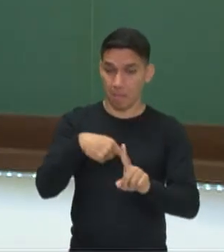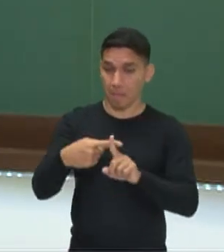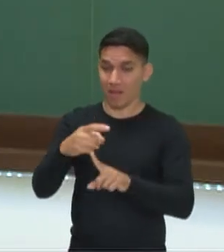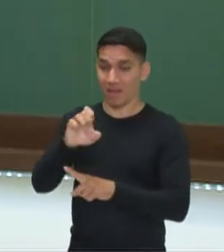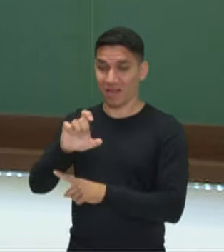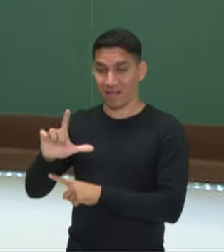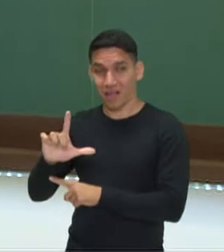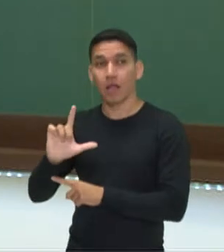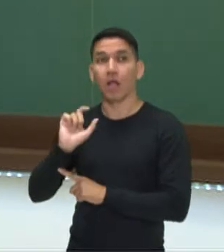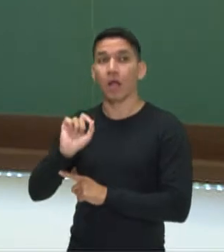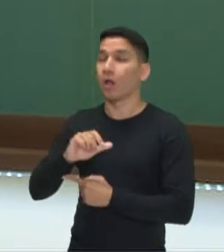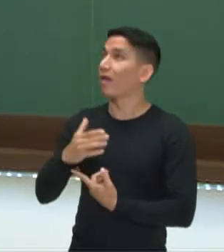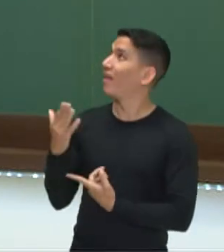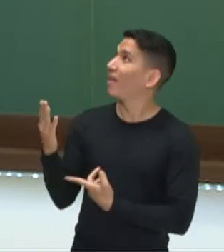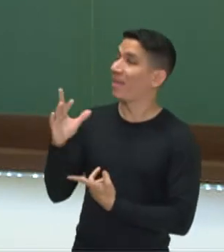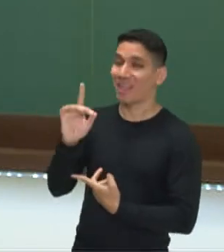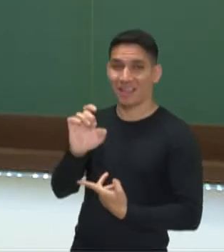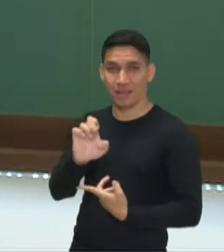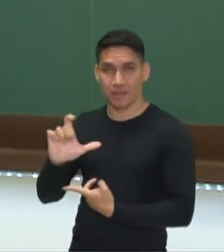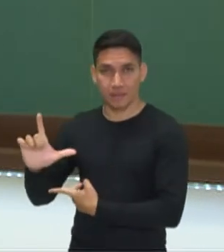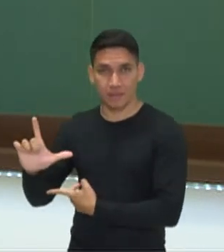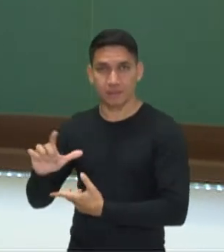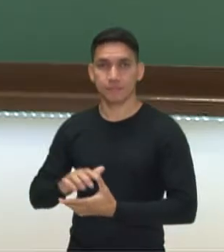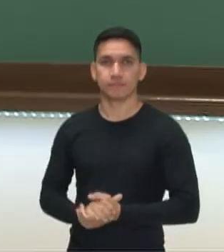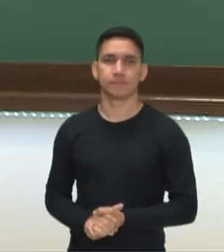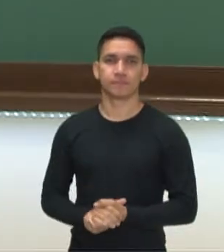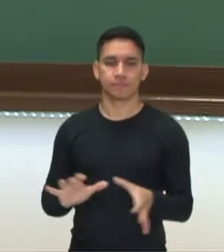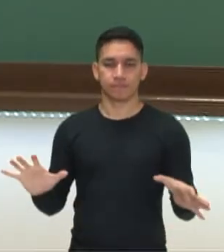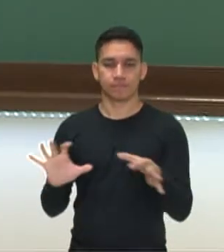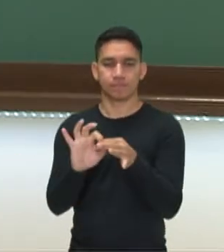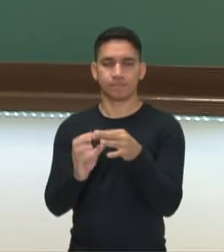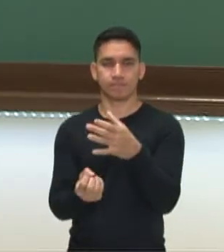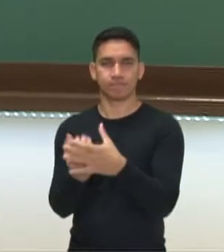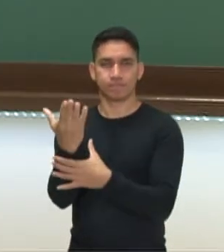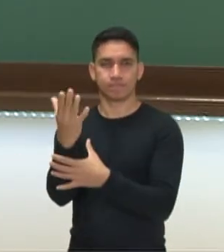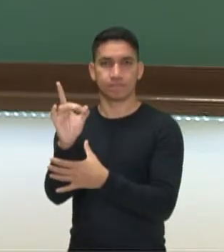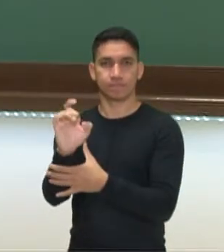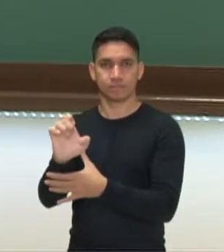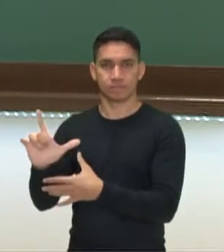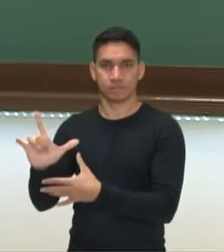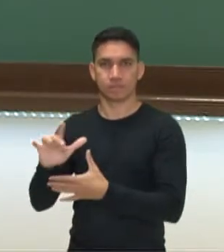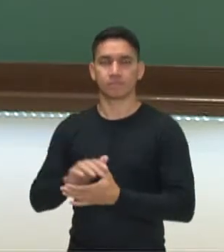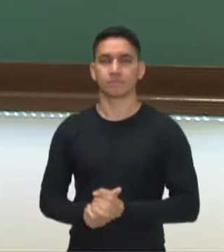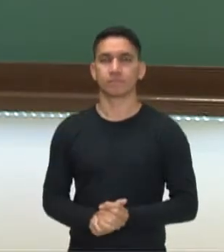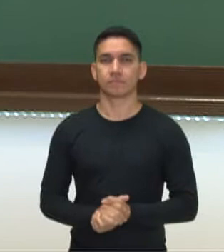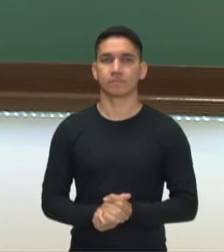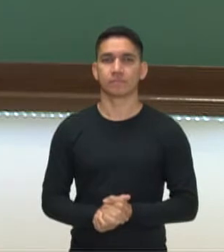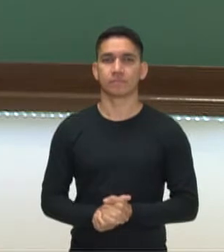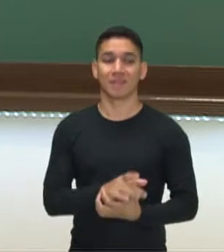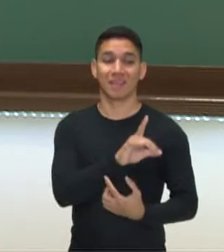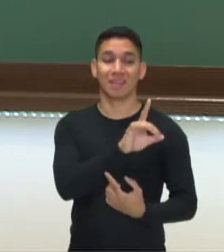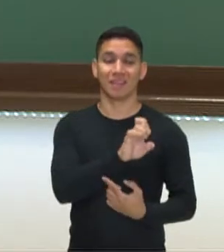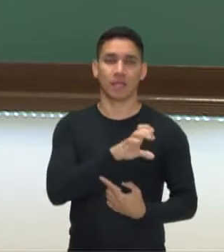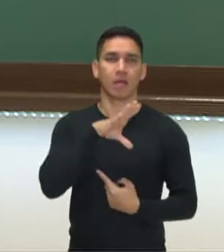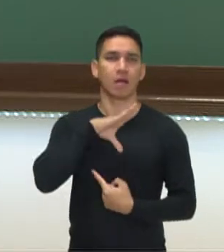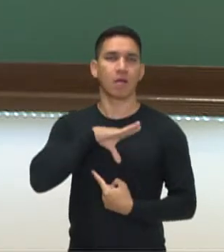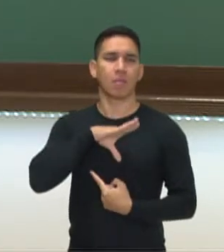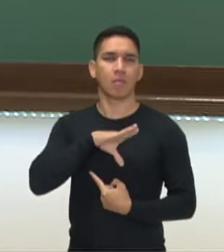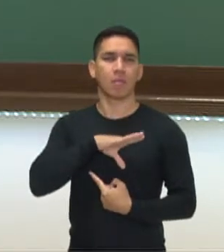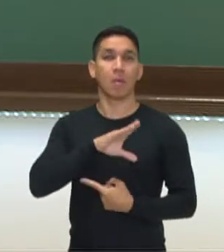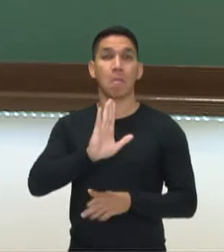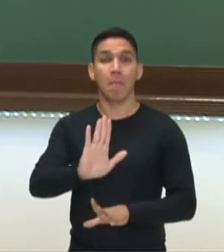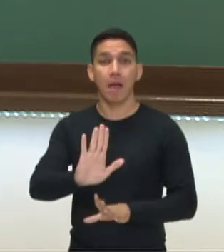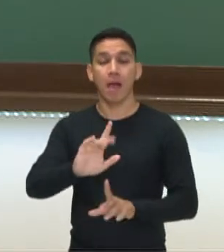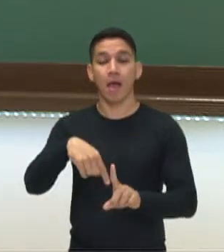del, De mais el, ou seja, de, a preposição de na língua portuguesa, mais o el, que